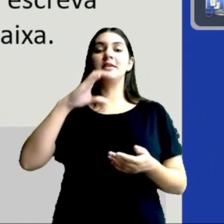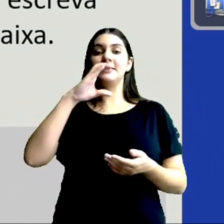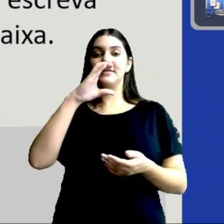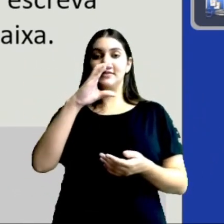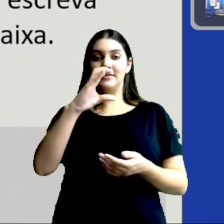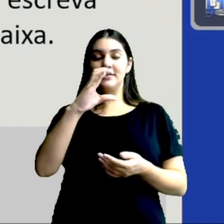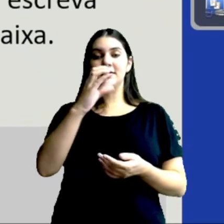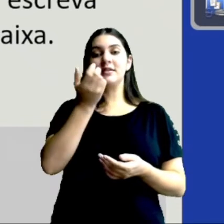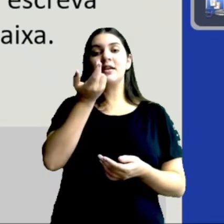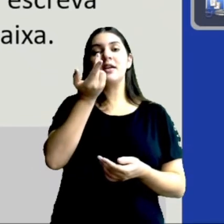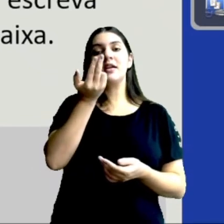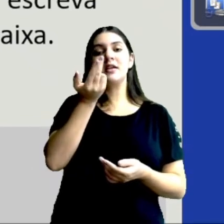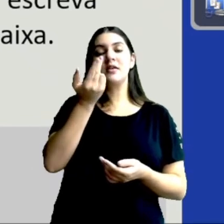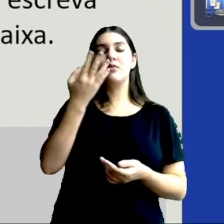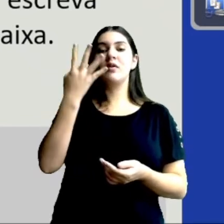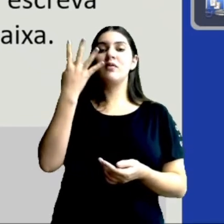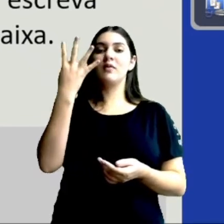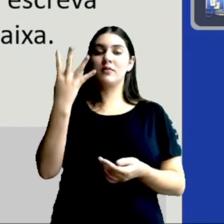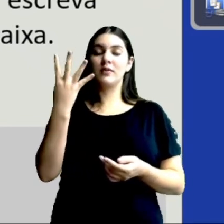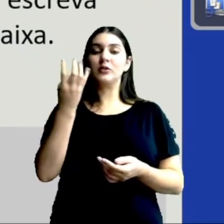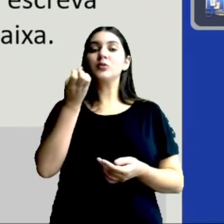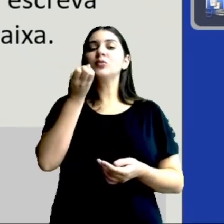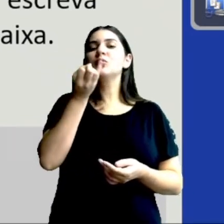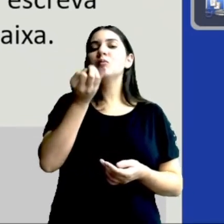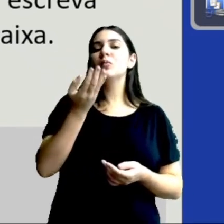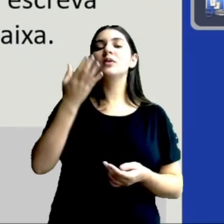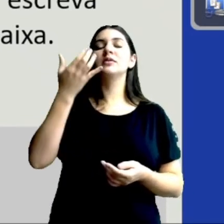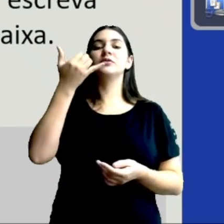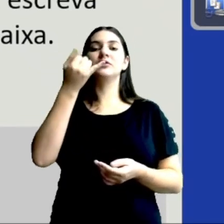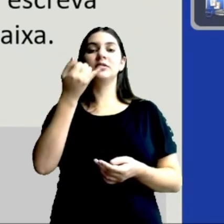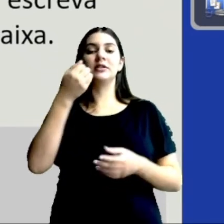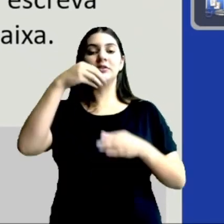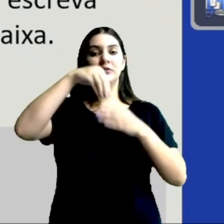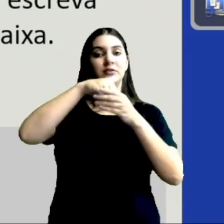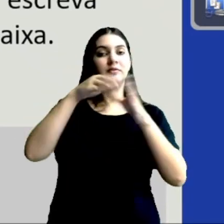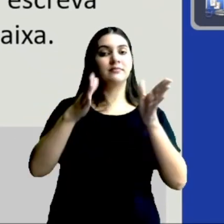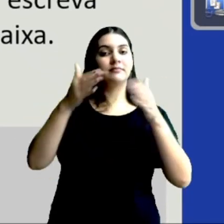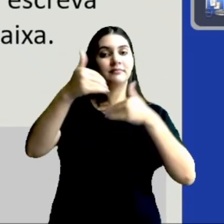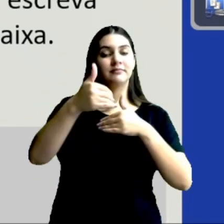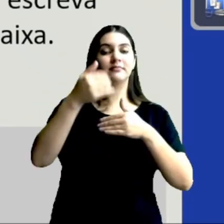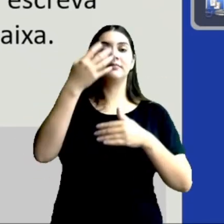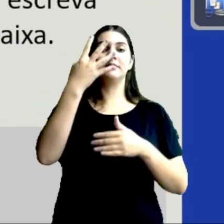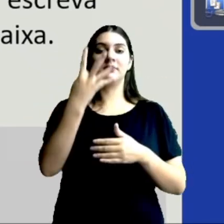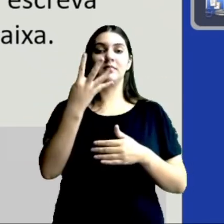4. A quantidade de canetas na caixa é de 4 canetas